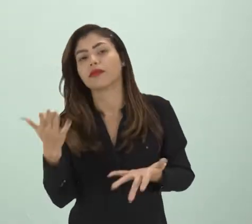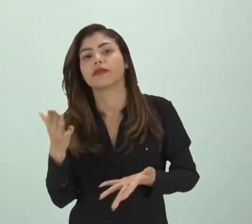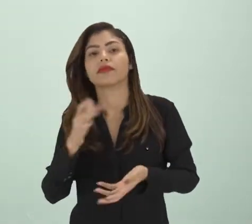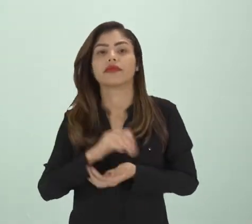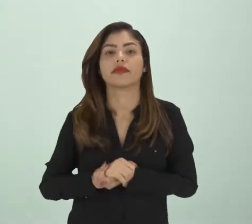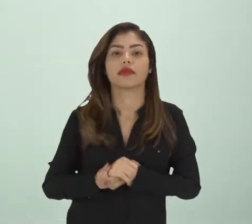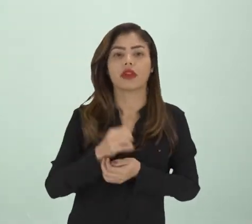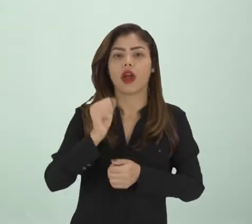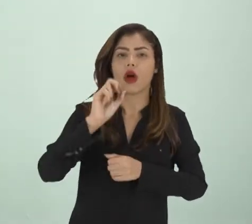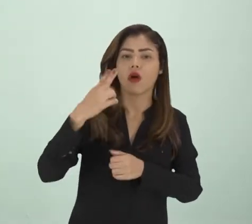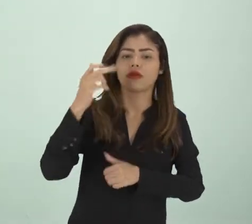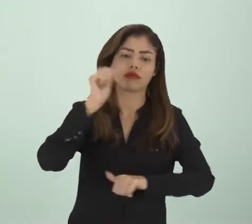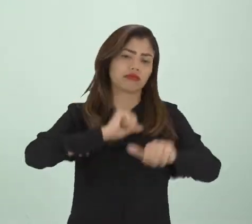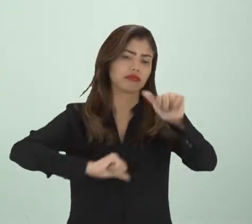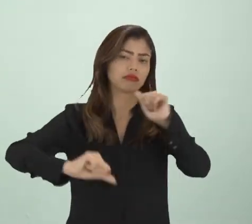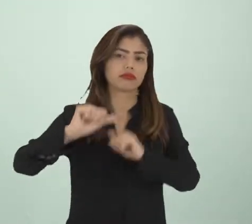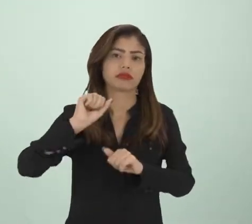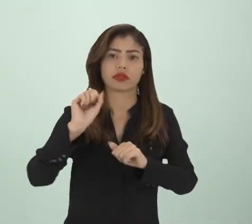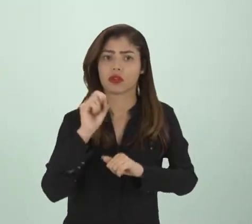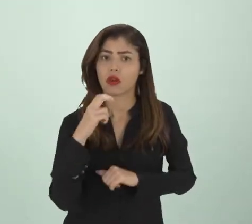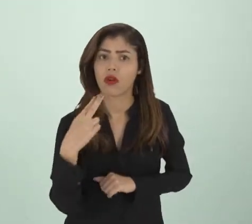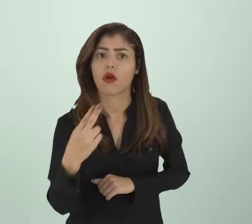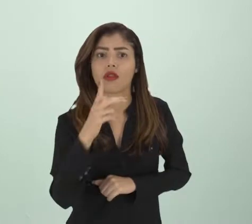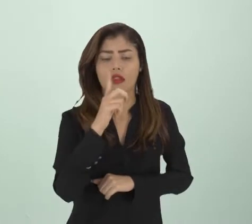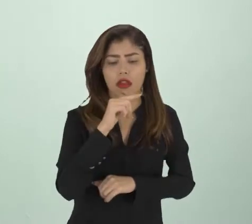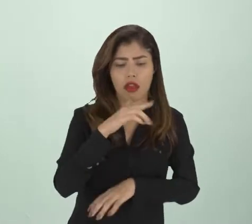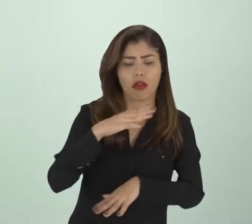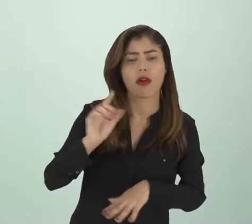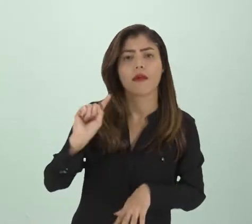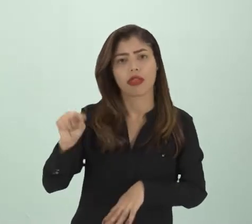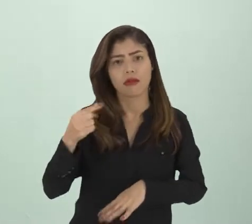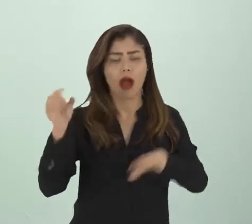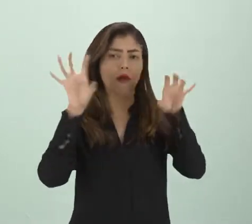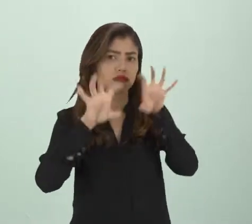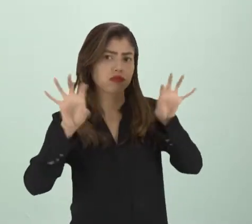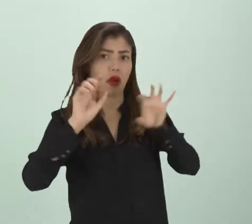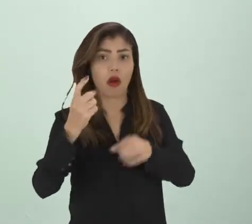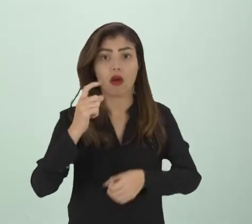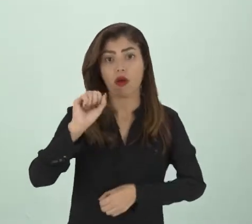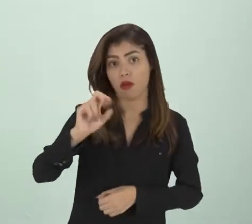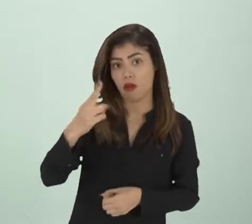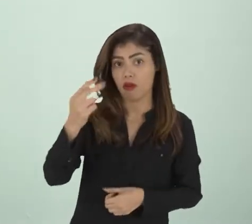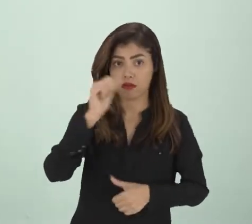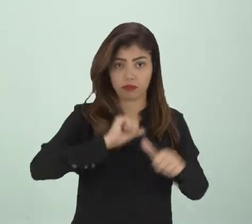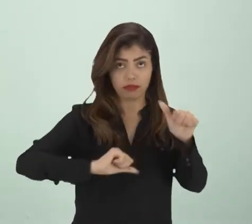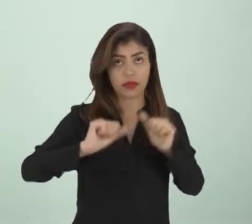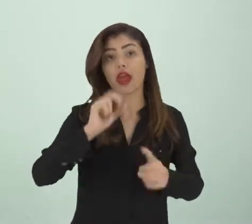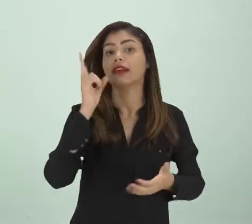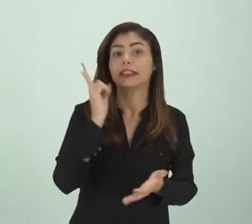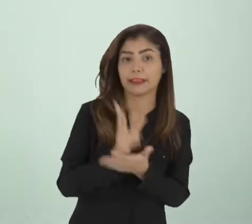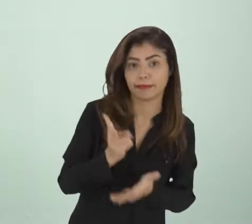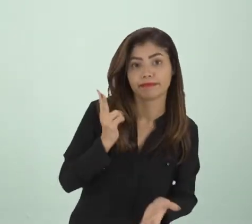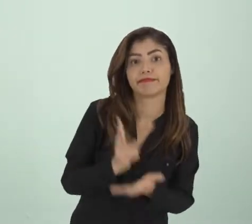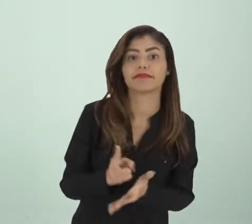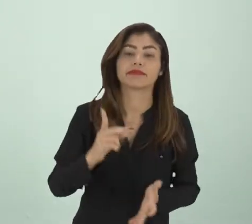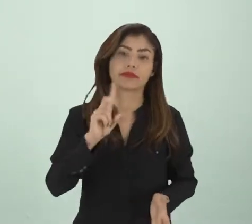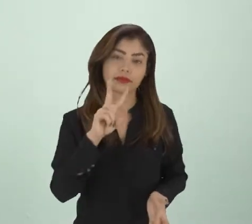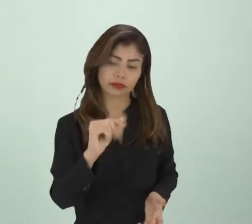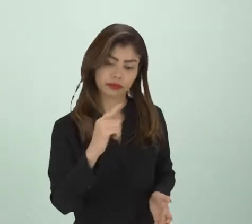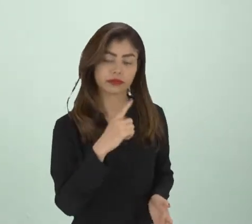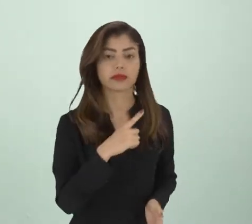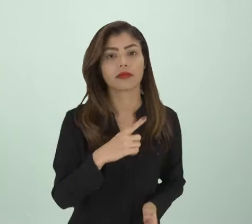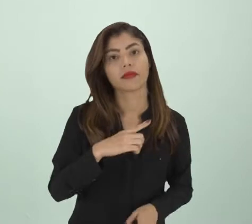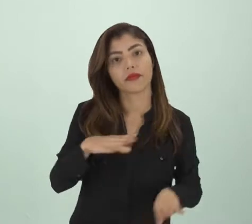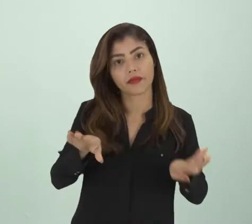líquido, ou vice-versa, ou do estado líquido para o gasoso, ou vice-versa, todas as vezes em que